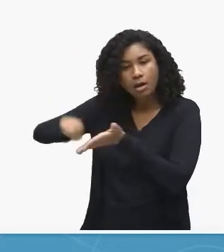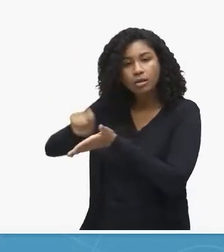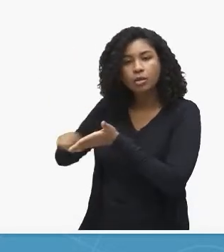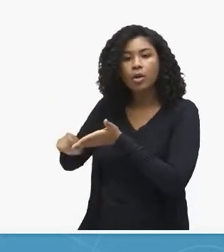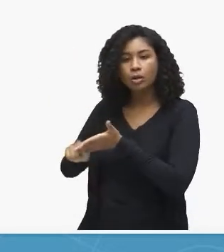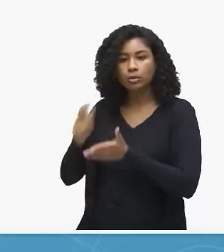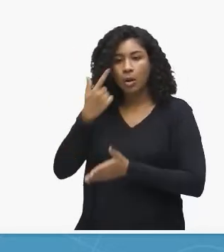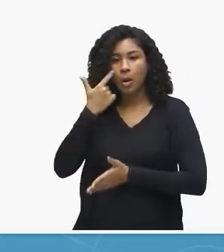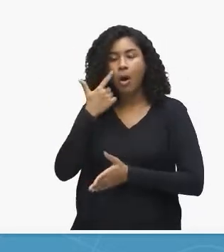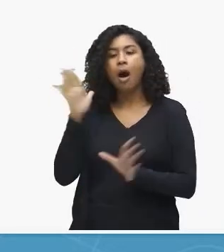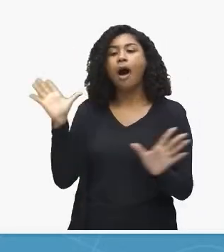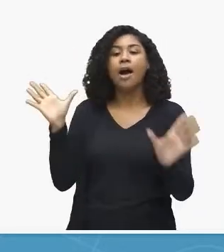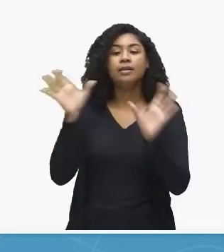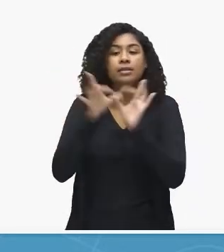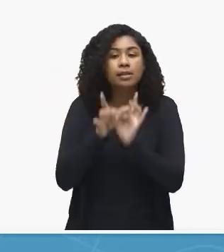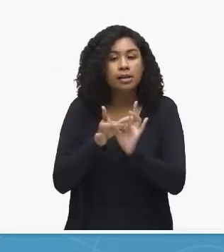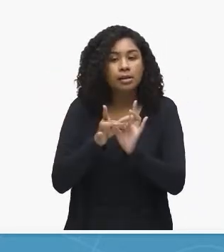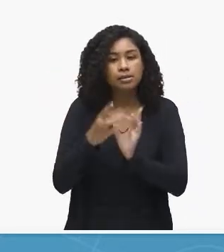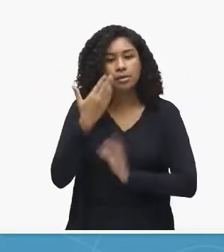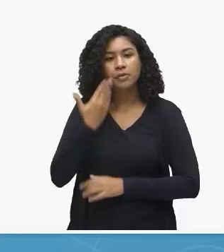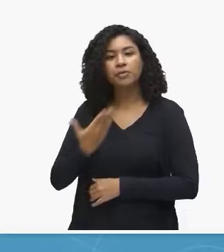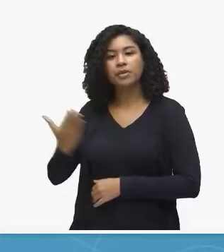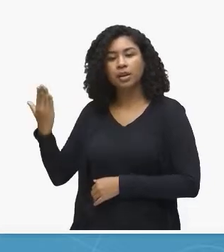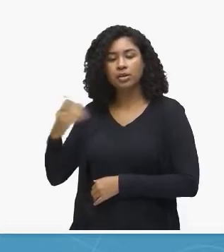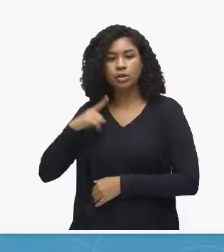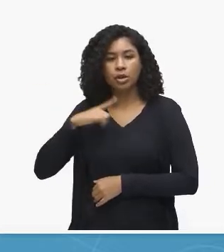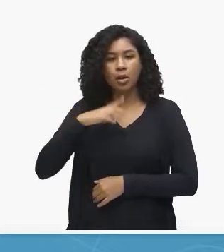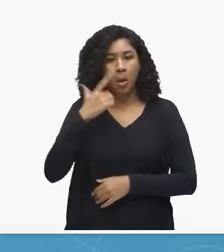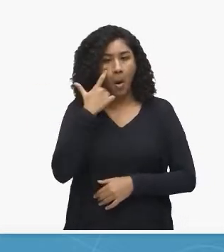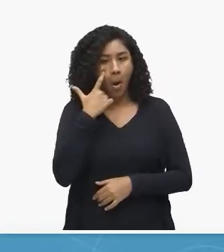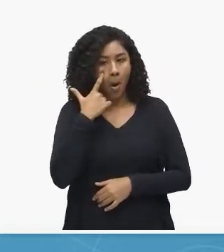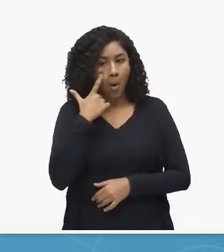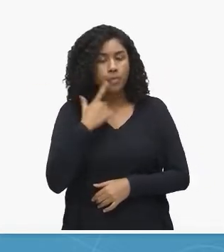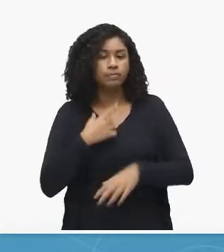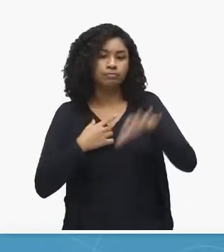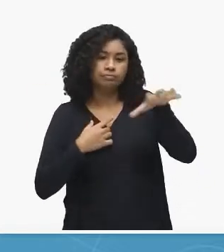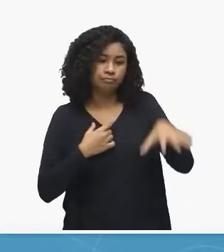das alianças. Então, de um lado, né, vou marcar aqui para vocês a